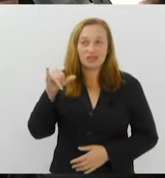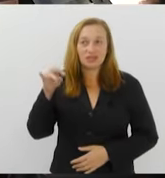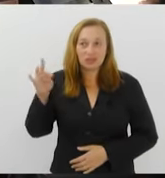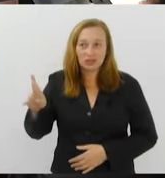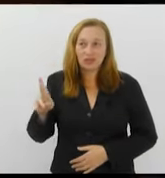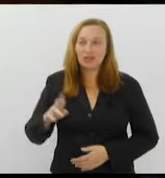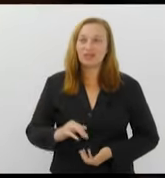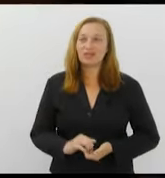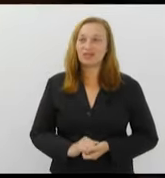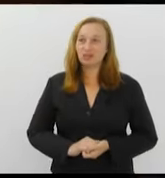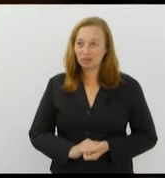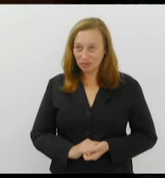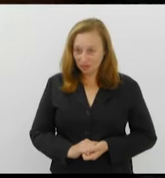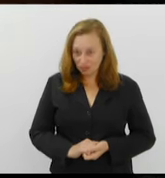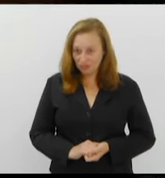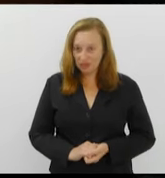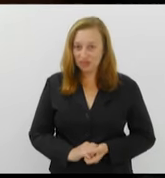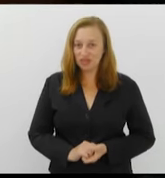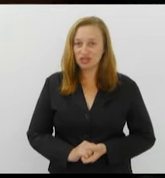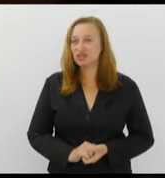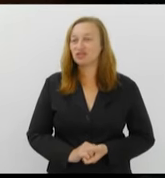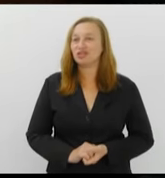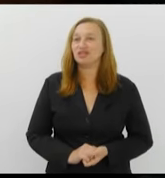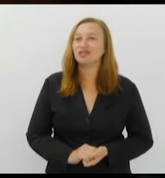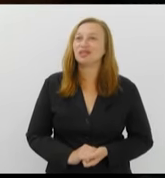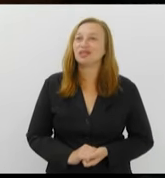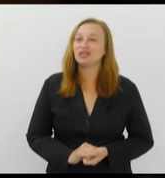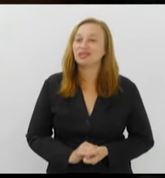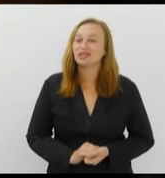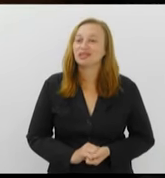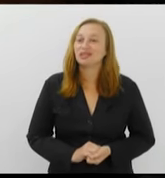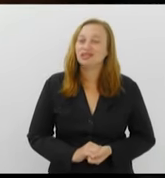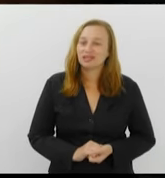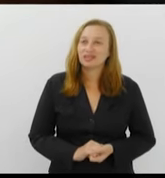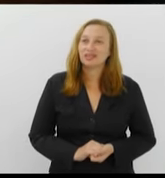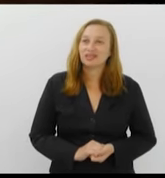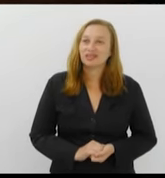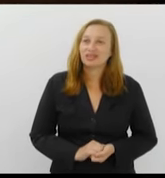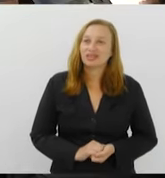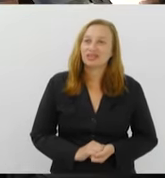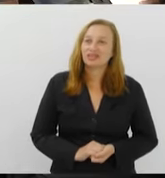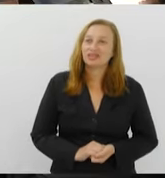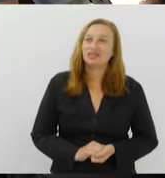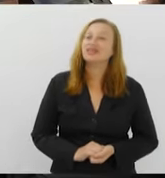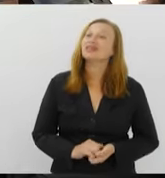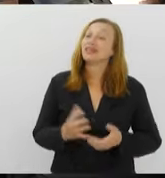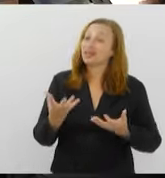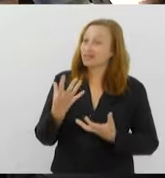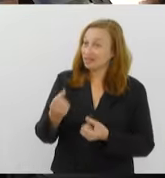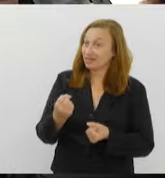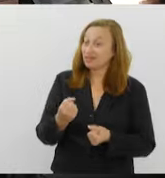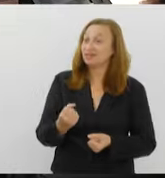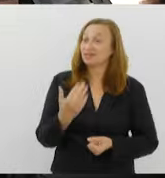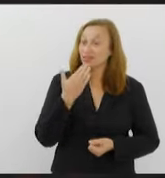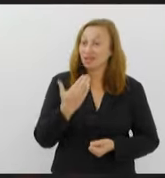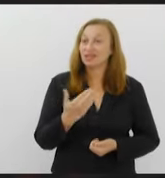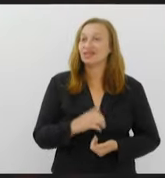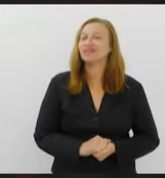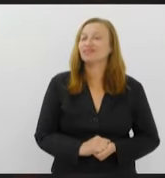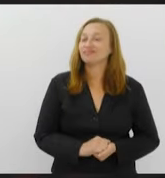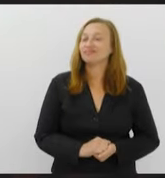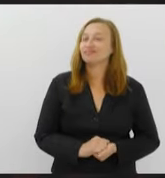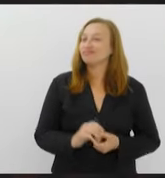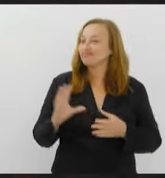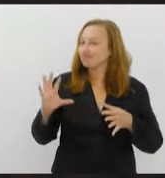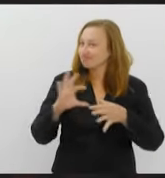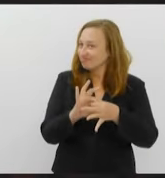da... Já fui na cabeça dele, já fiz a leitura. E está bem conectado, né, presidente? Está deferido. Para agora e para o futuro, a gente está bem conectado. Só